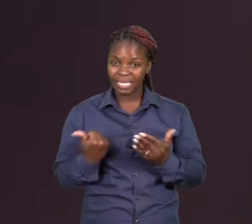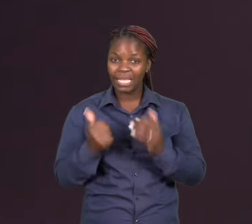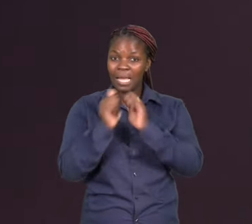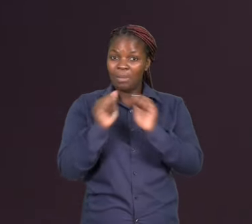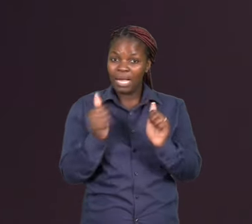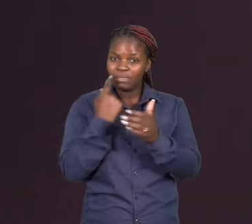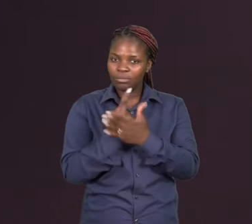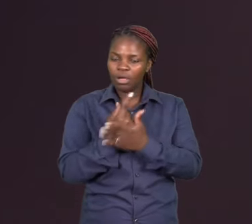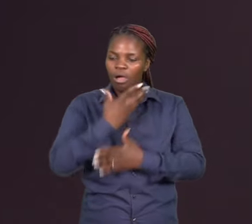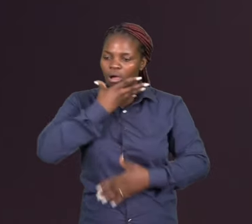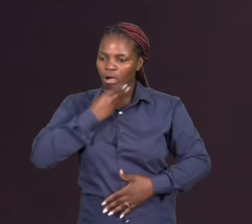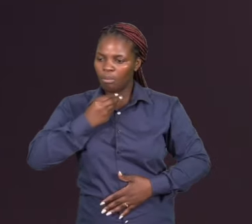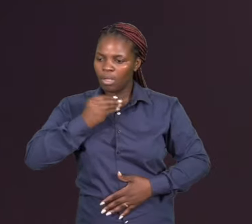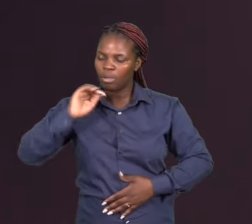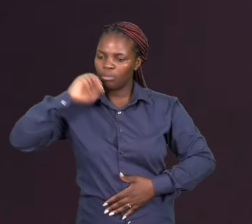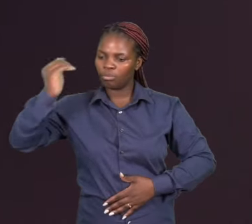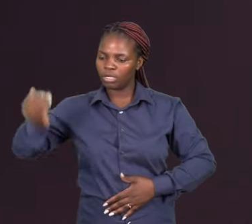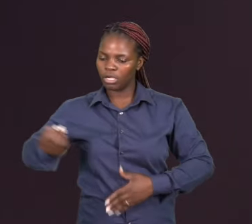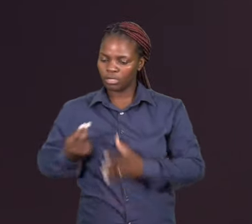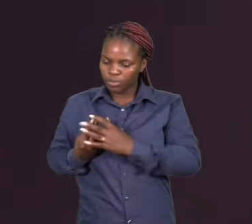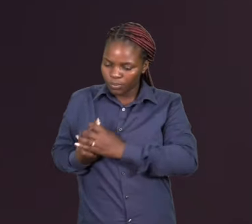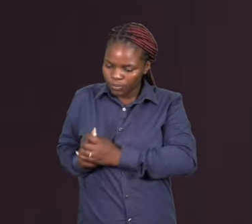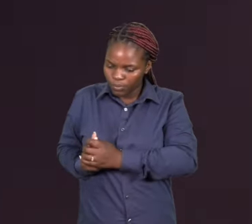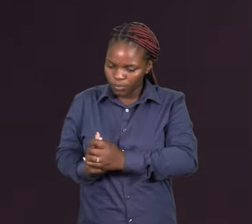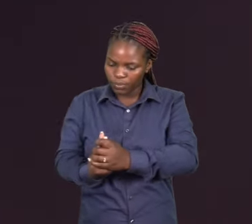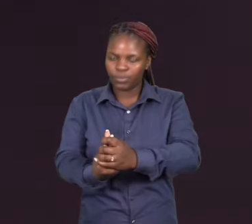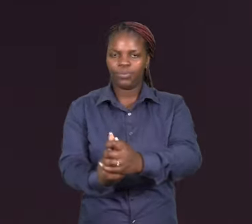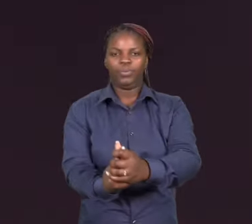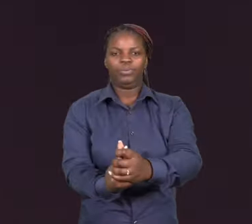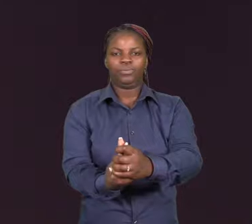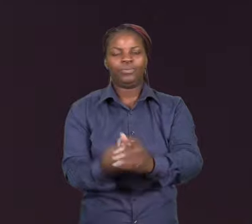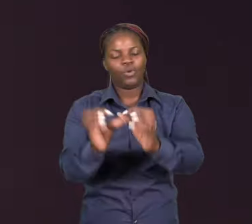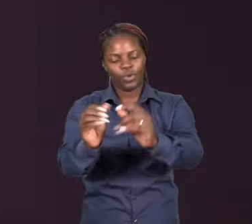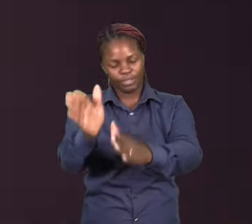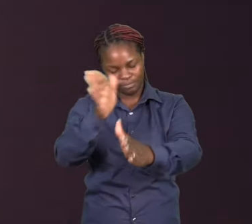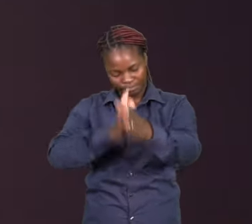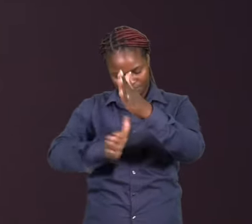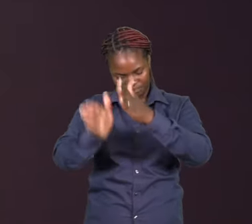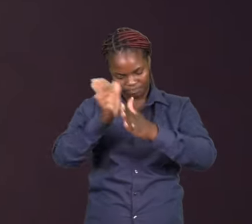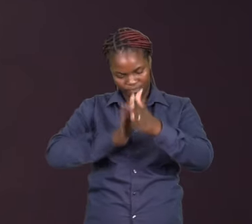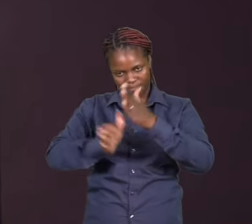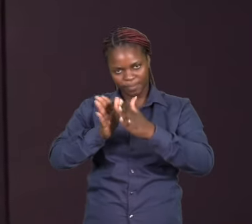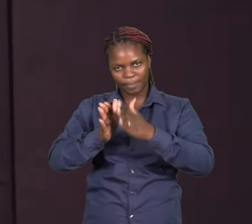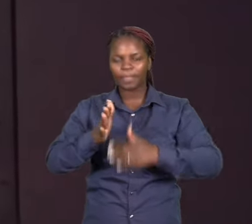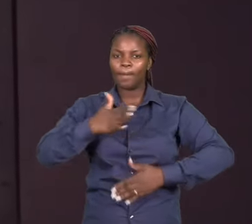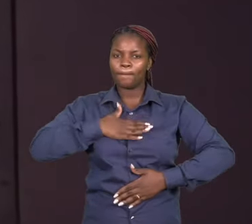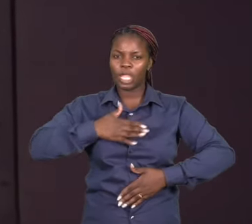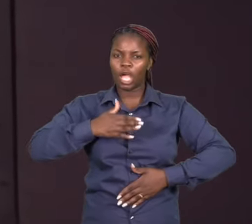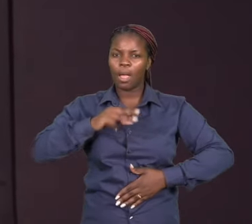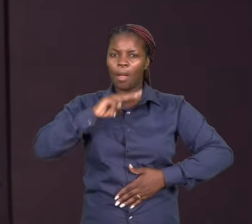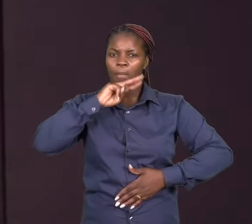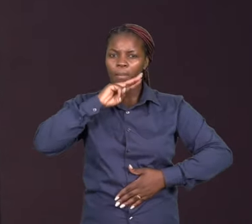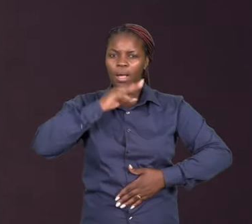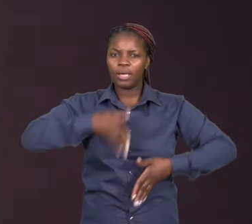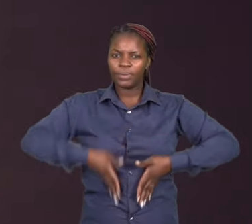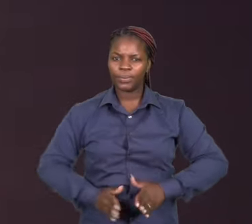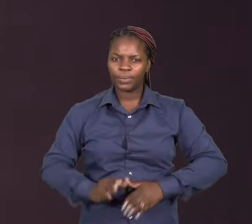caminham juntos voltando ao seu percurso estava em Maputo a sentir